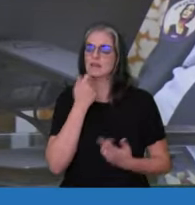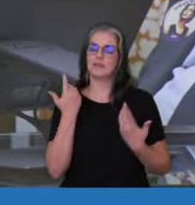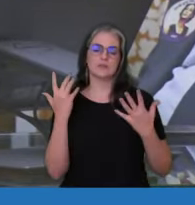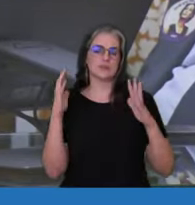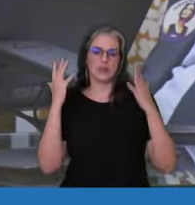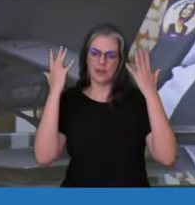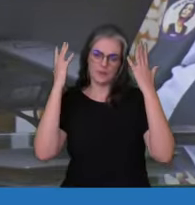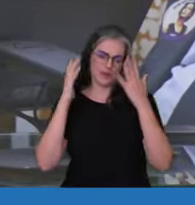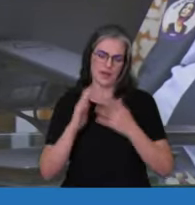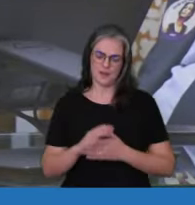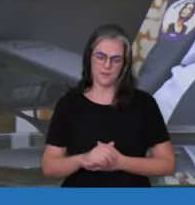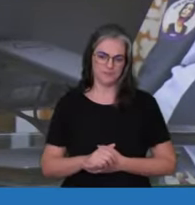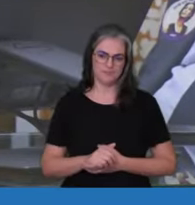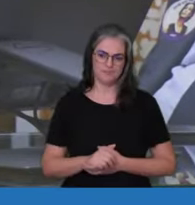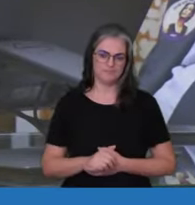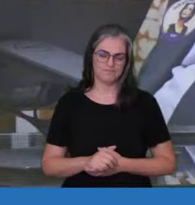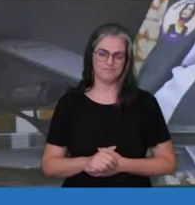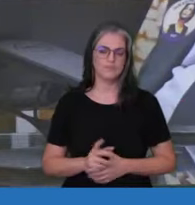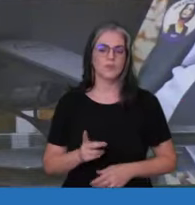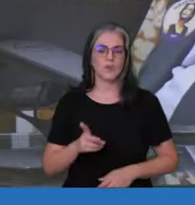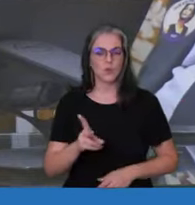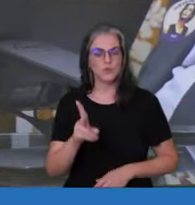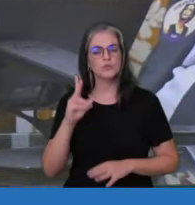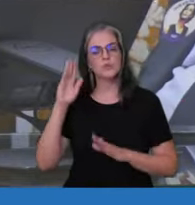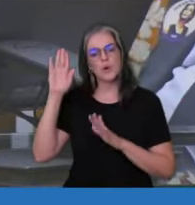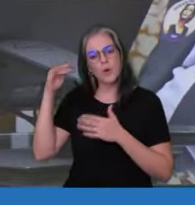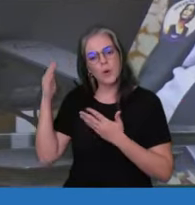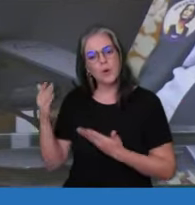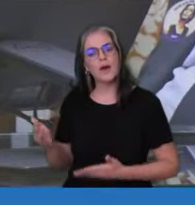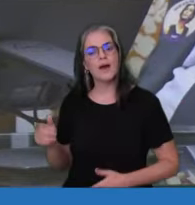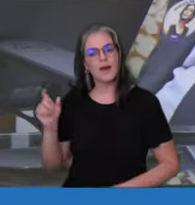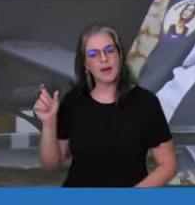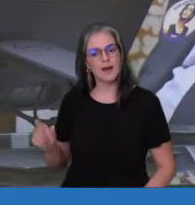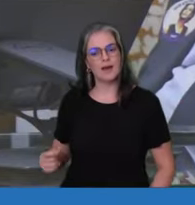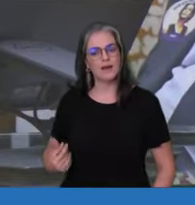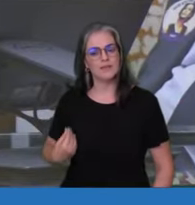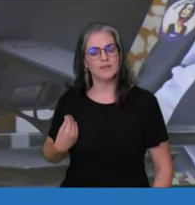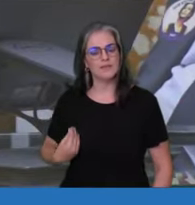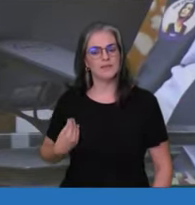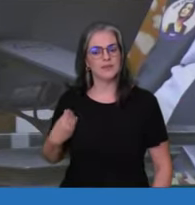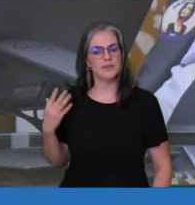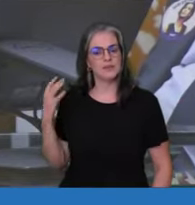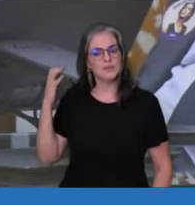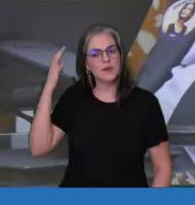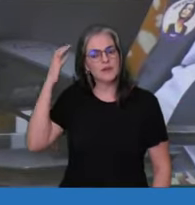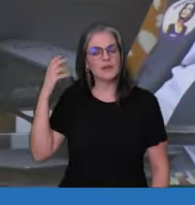Nós temos que honrar a memória de Marielle Franco, honrar seu legado,